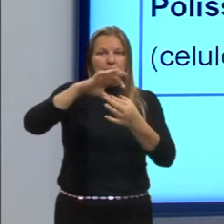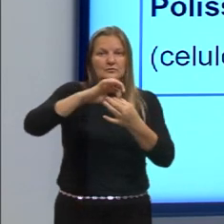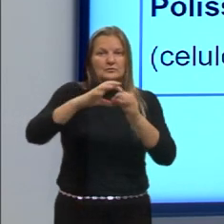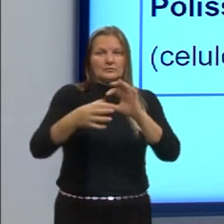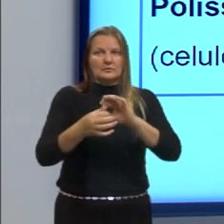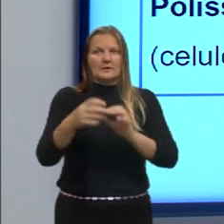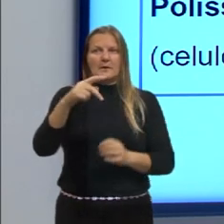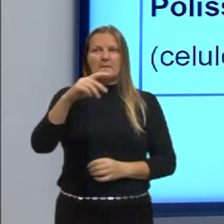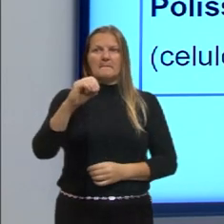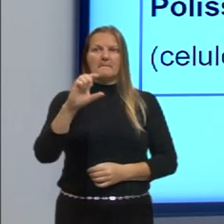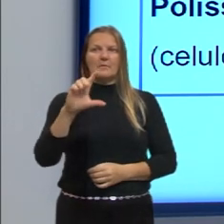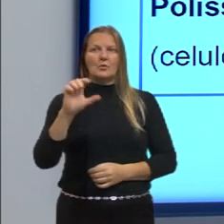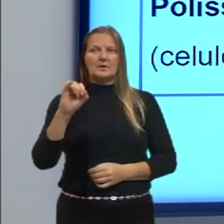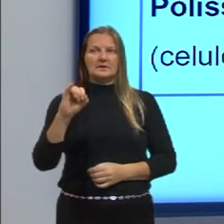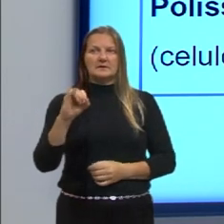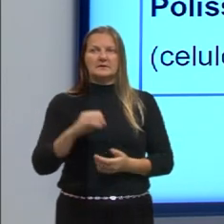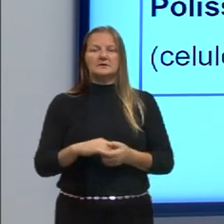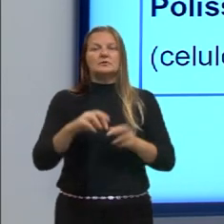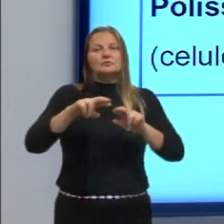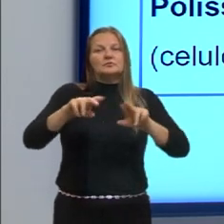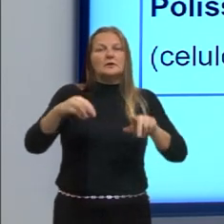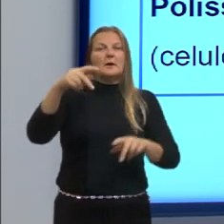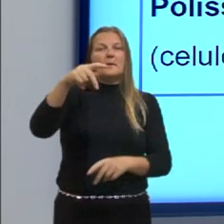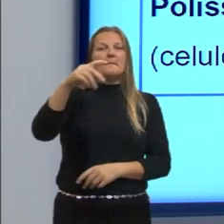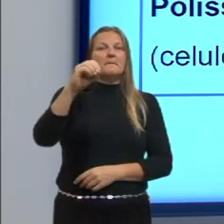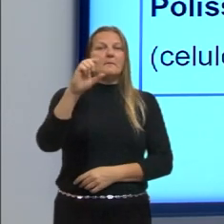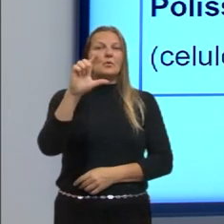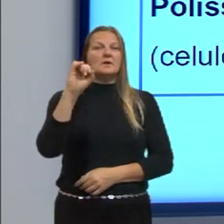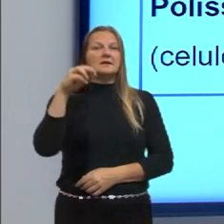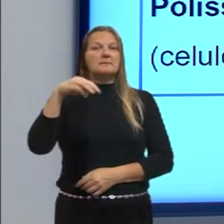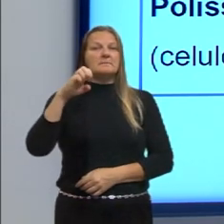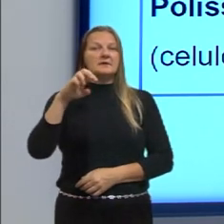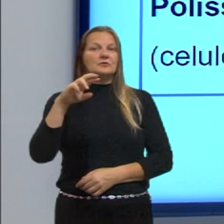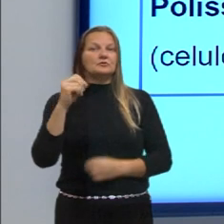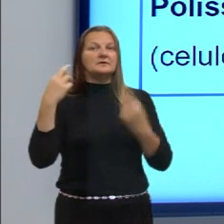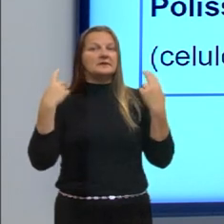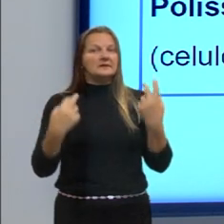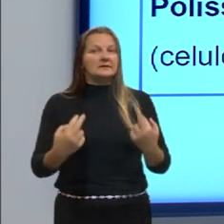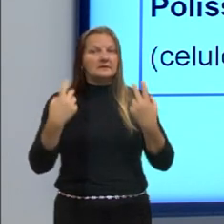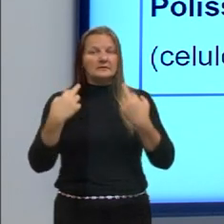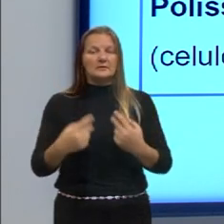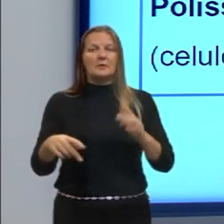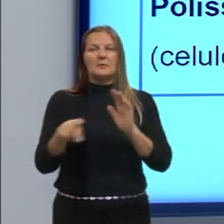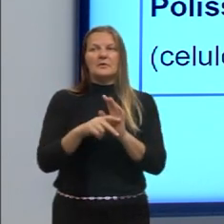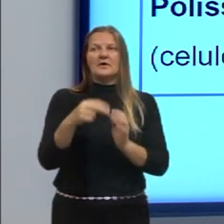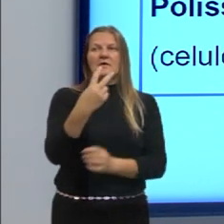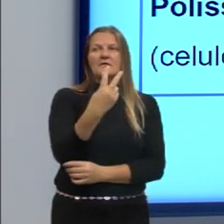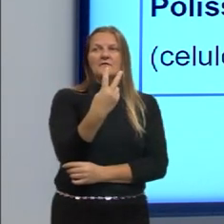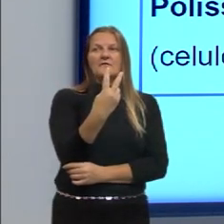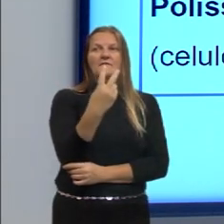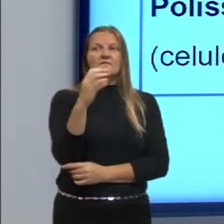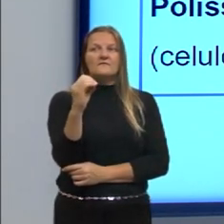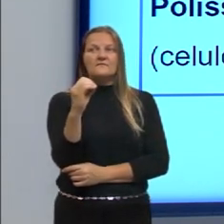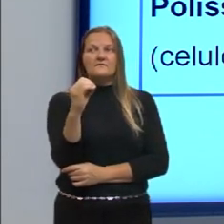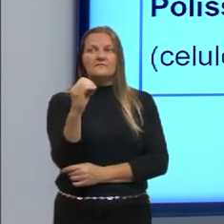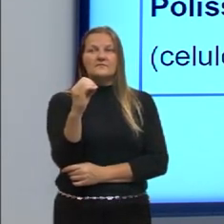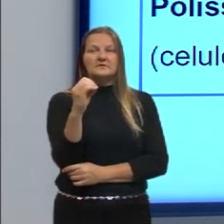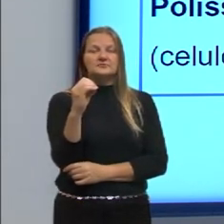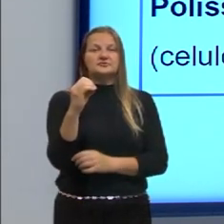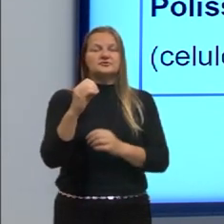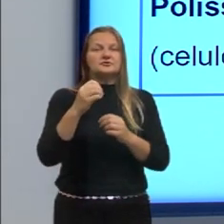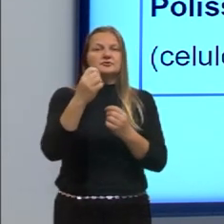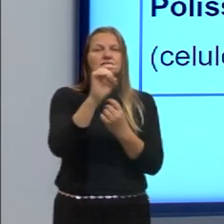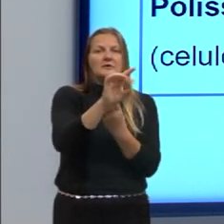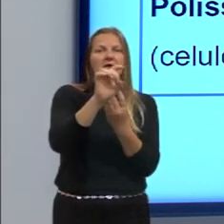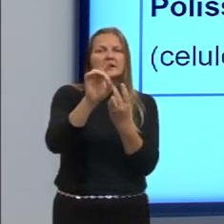polissacarídeos são os polímeros polímeros naturais com mais de 20 unidades de monossacarídeos